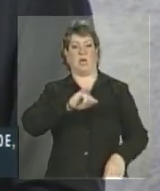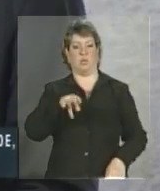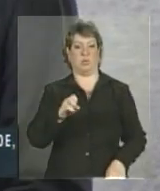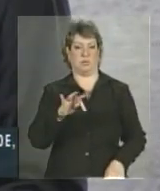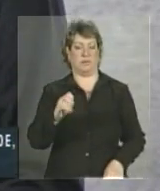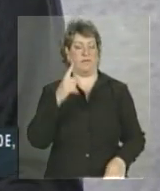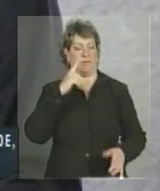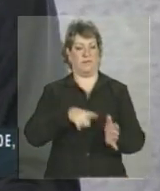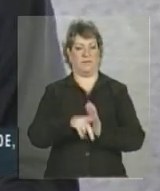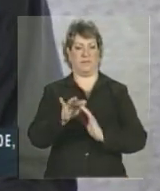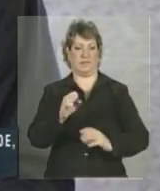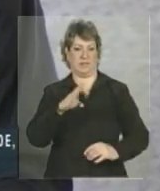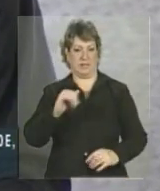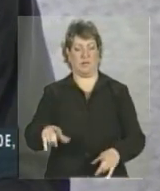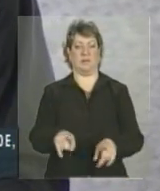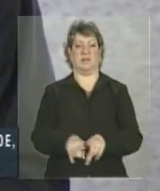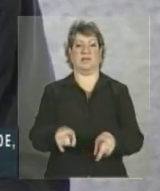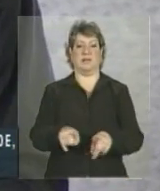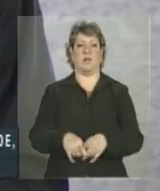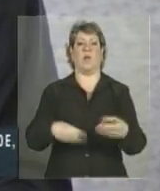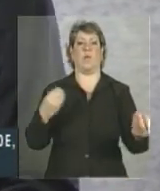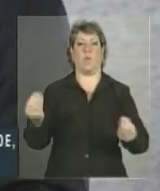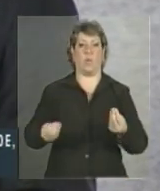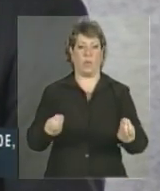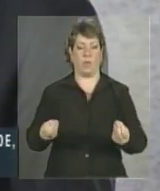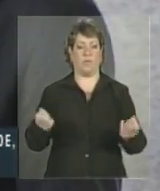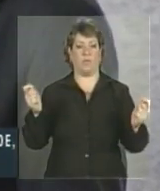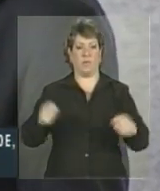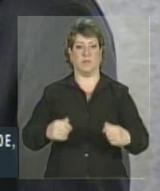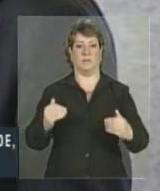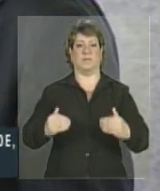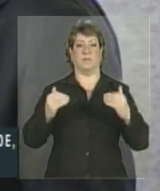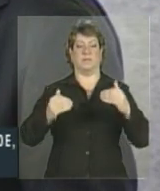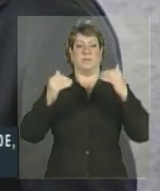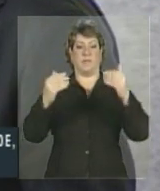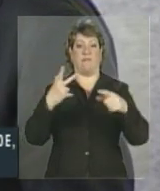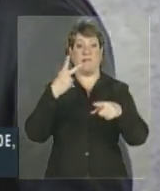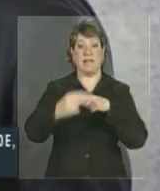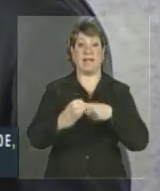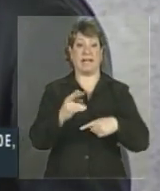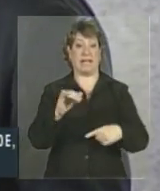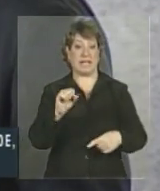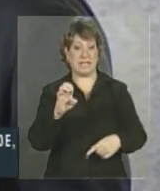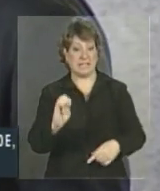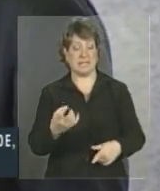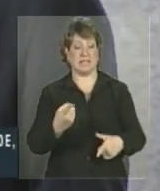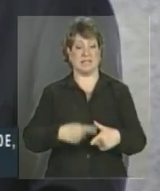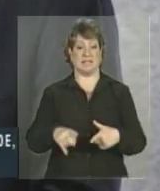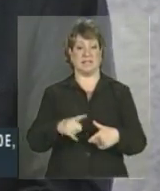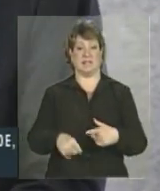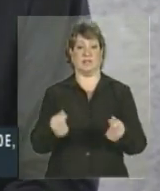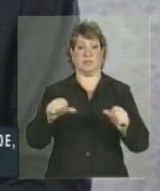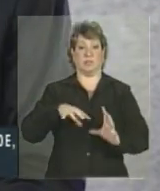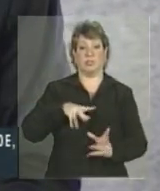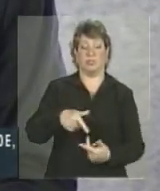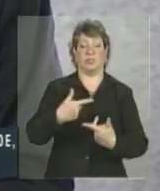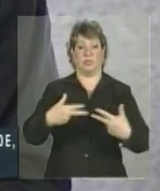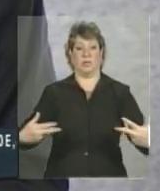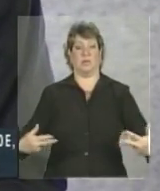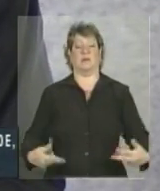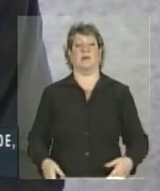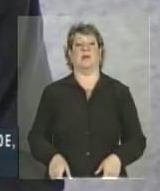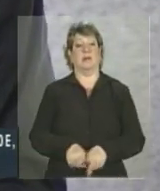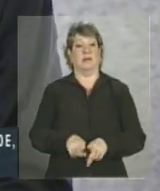fiscal, das condições de crescimento, do enfrentamento de crises e,